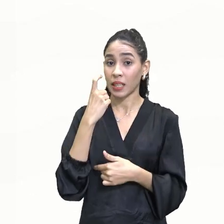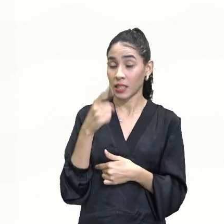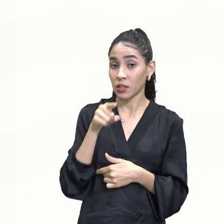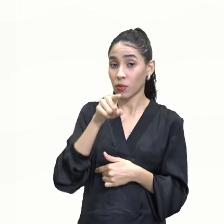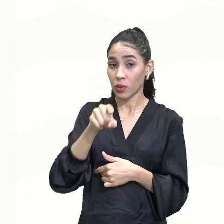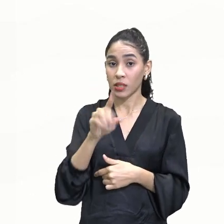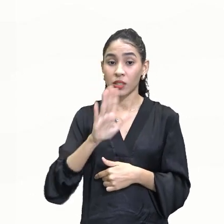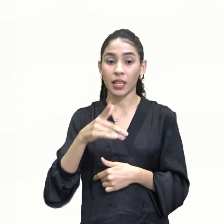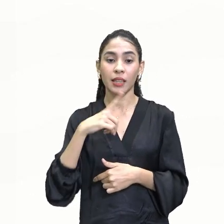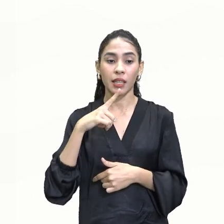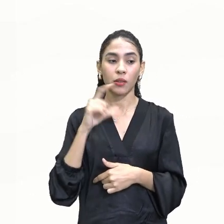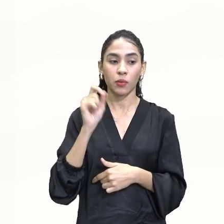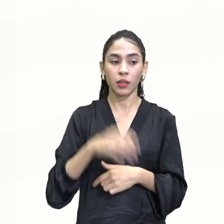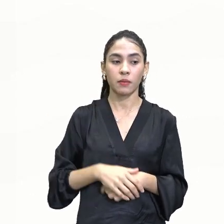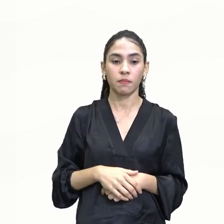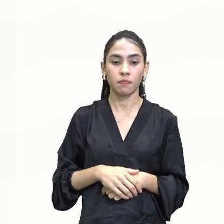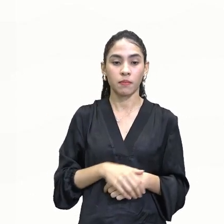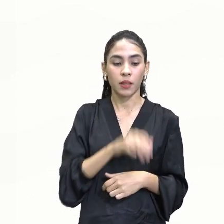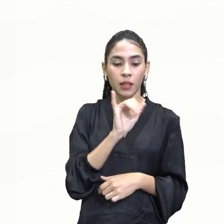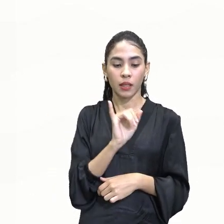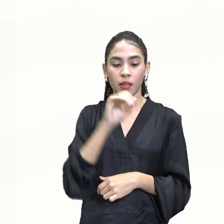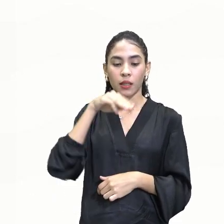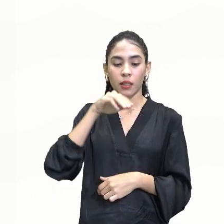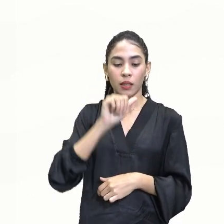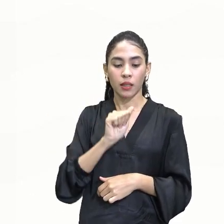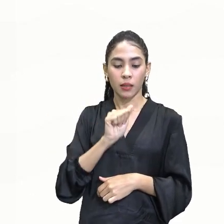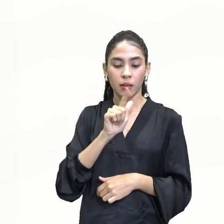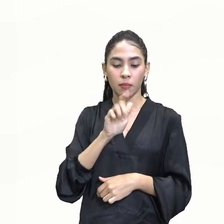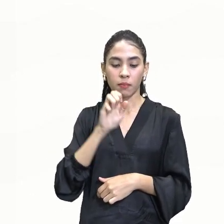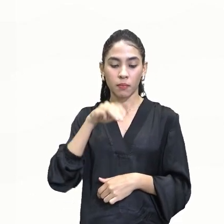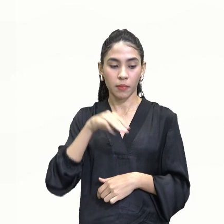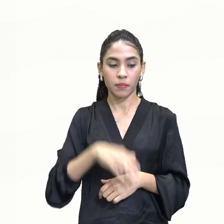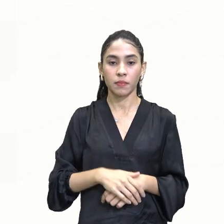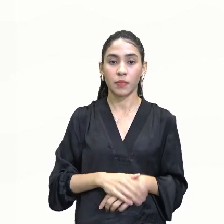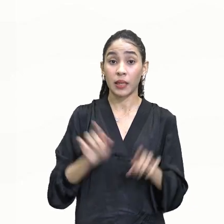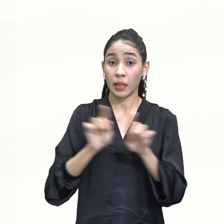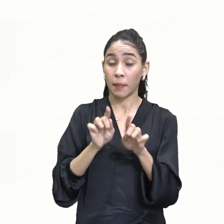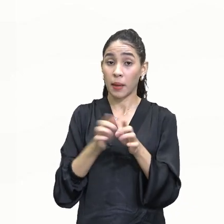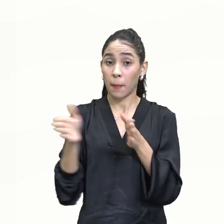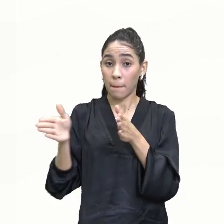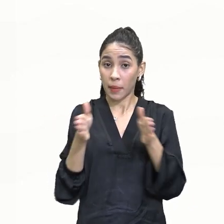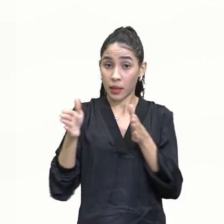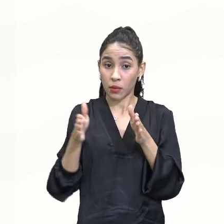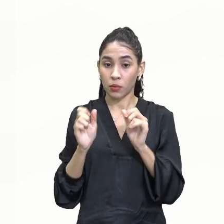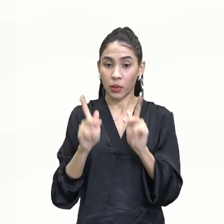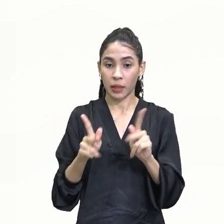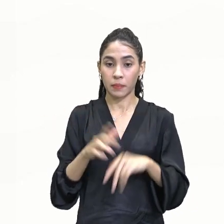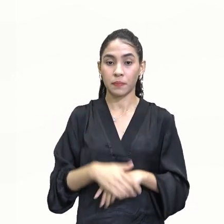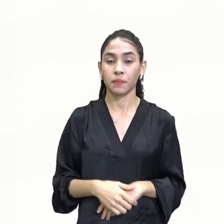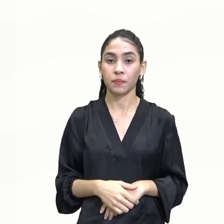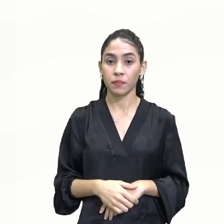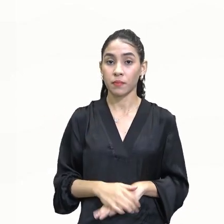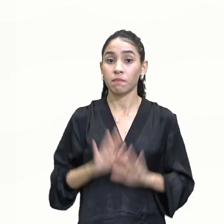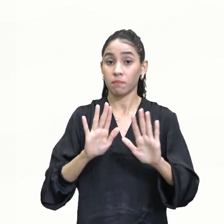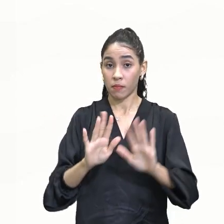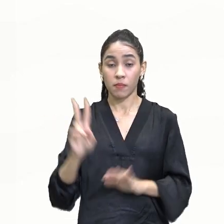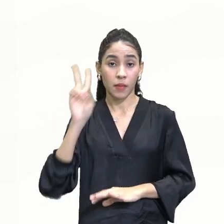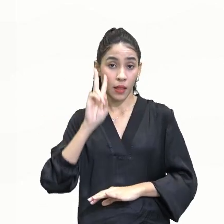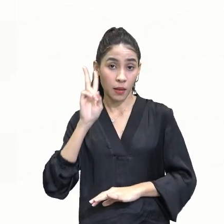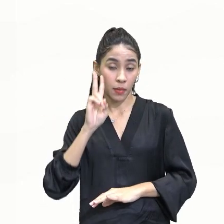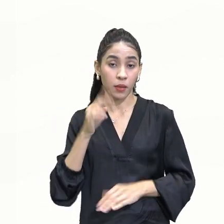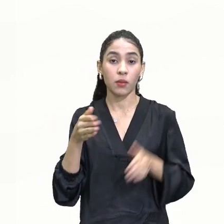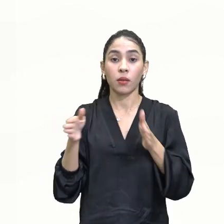construído aí a imagem, o intervalo ali da imagem e o período. Tudo bem? Lembrando